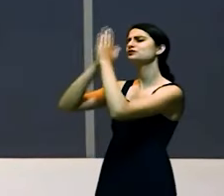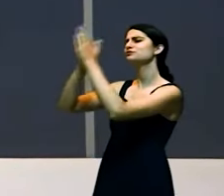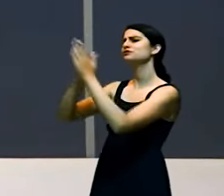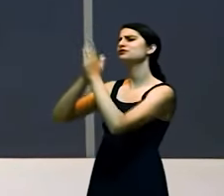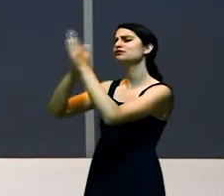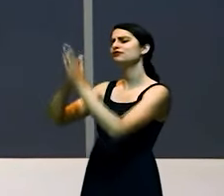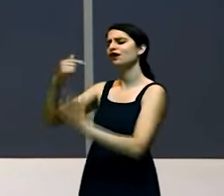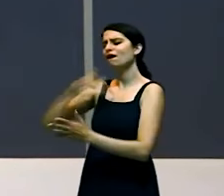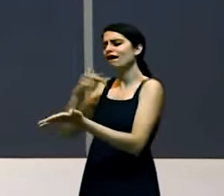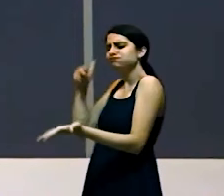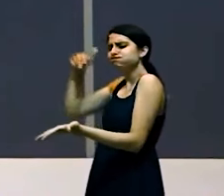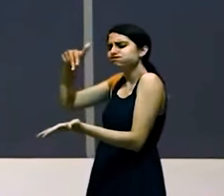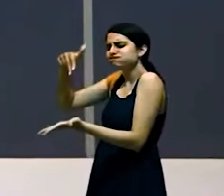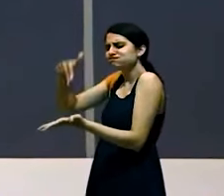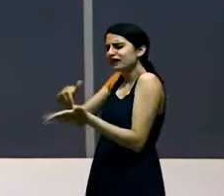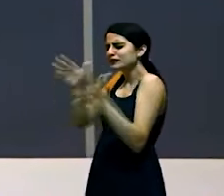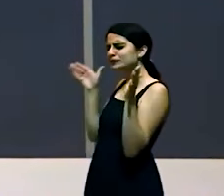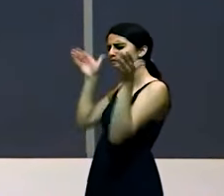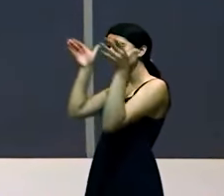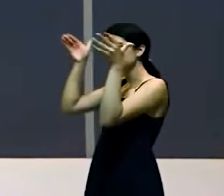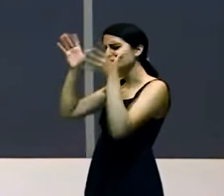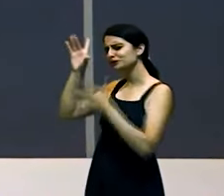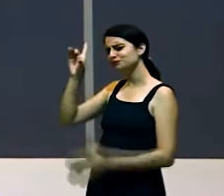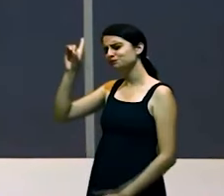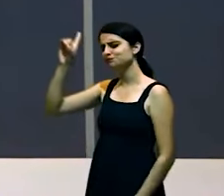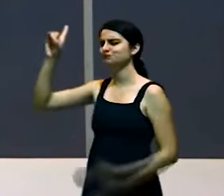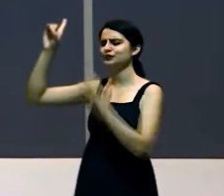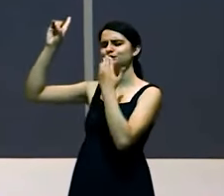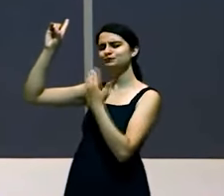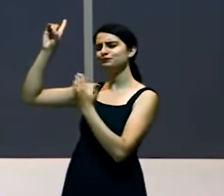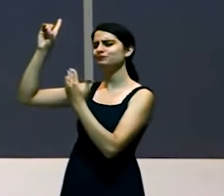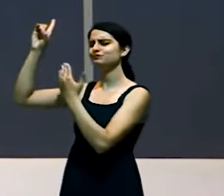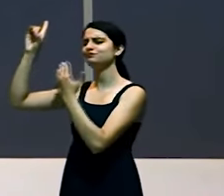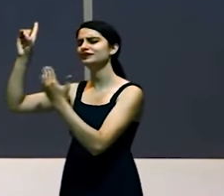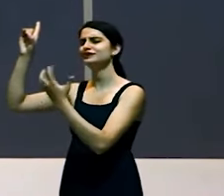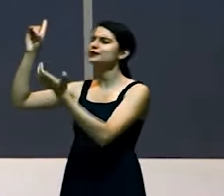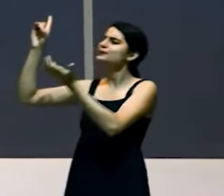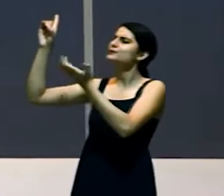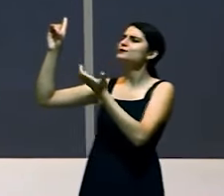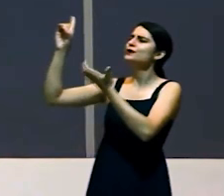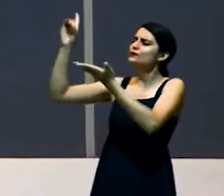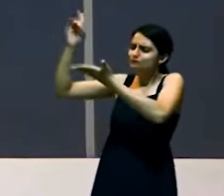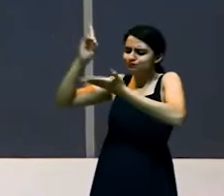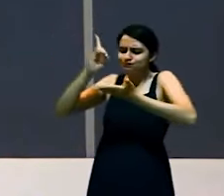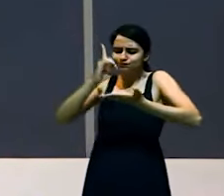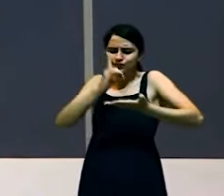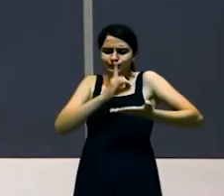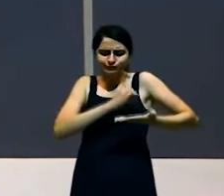essa oportunidade de estar aos teus pés, de lhe ter como prioridade na minha